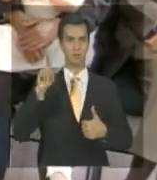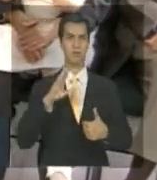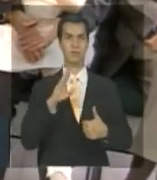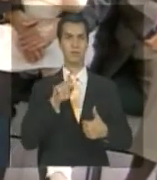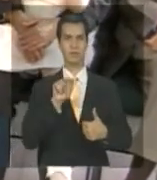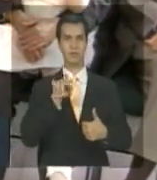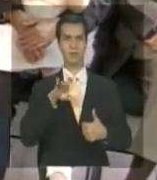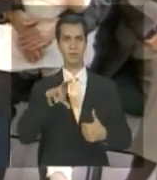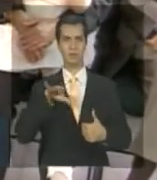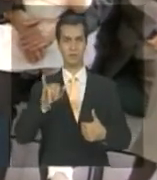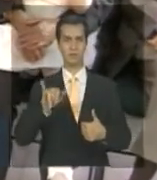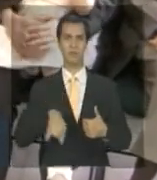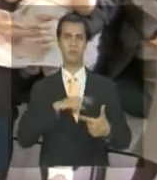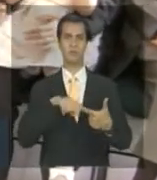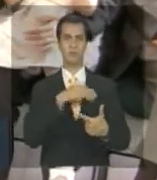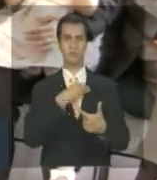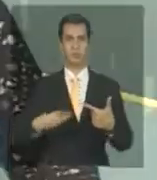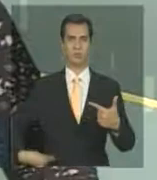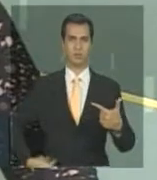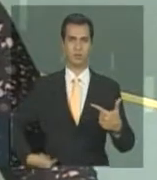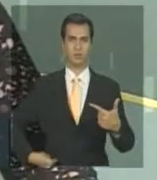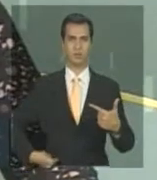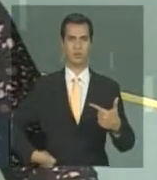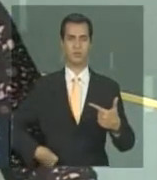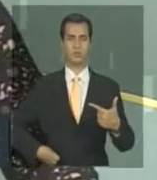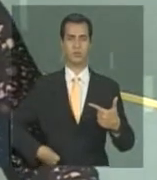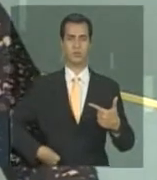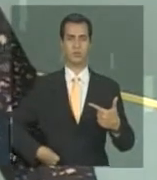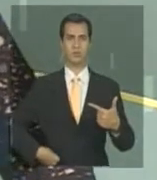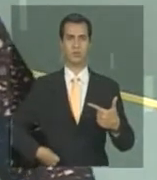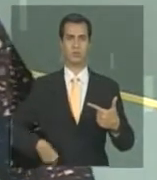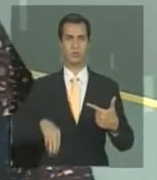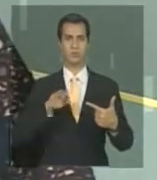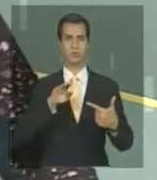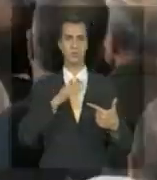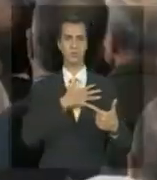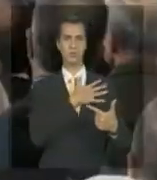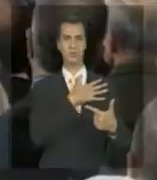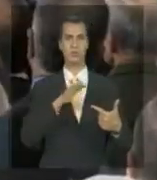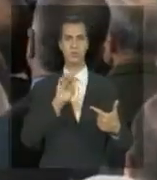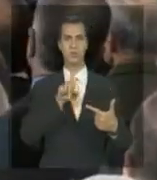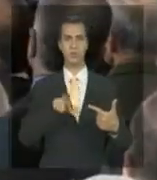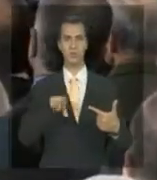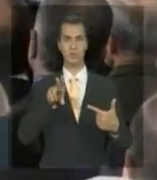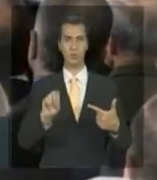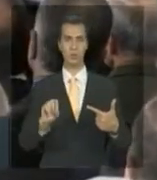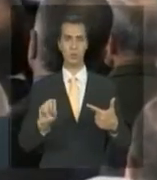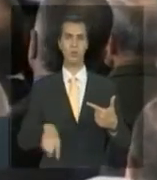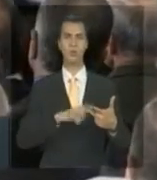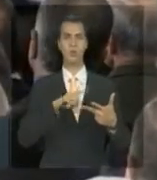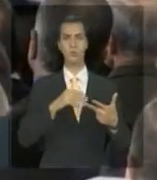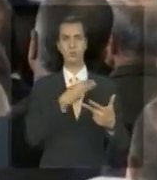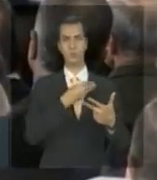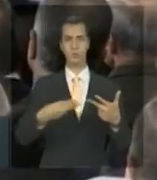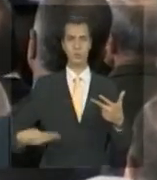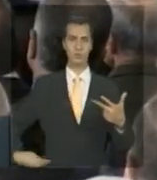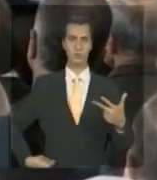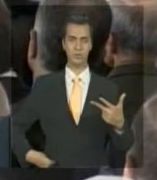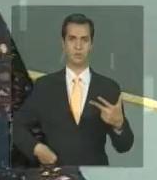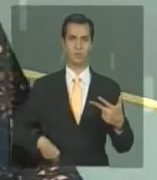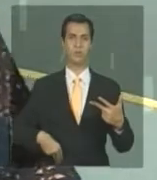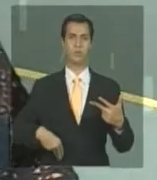Gleice Hoffmann, ministro interino da Defesa, general Enzo Peri, ministro